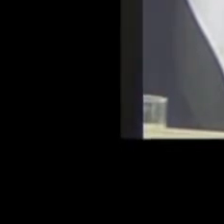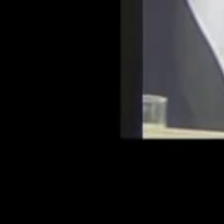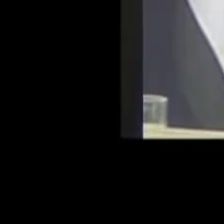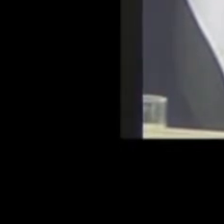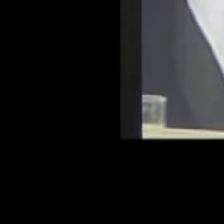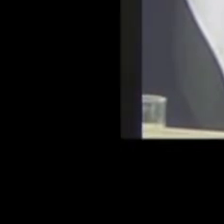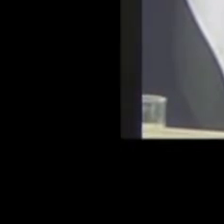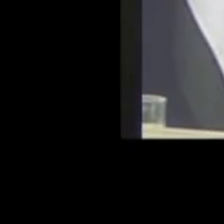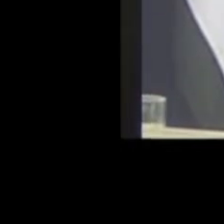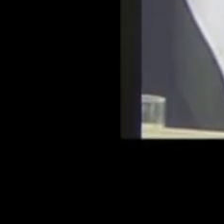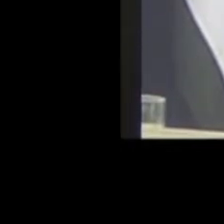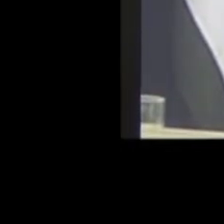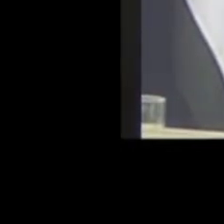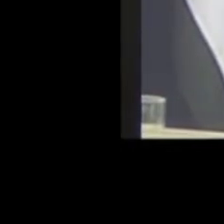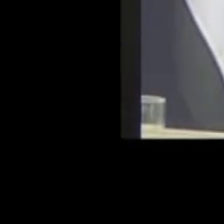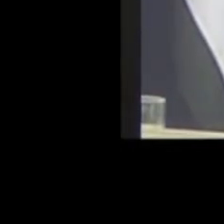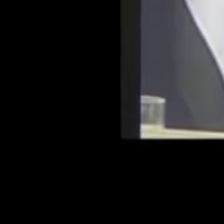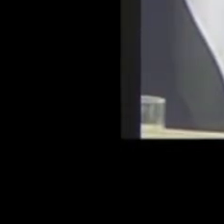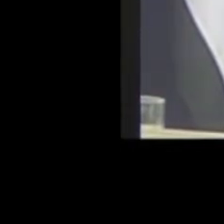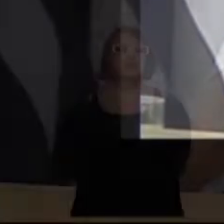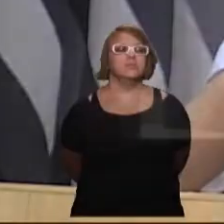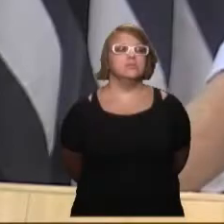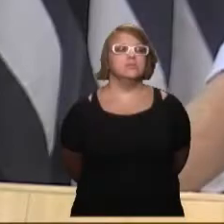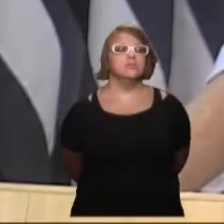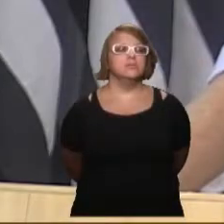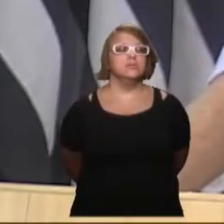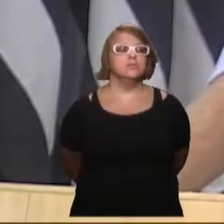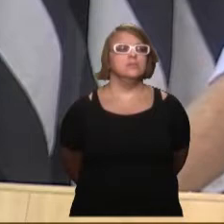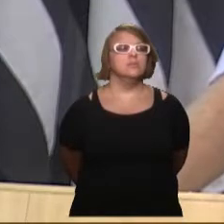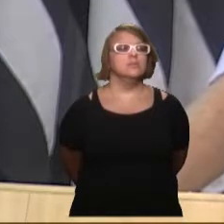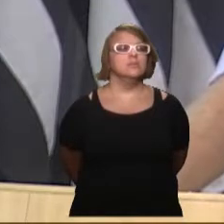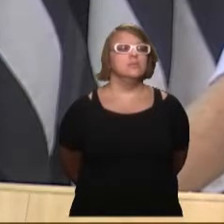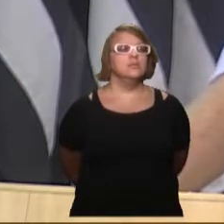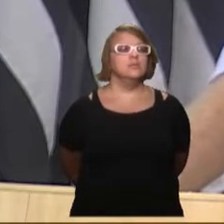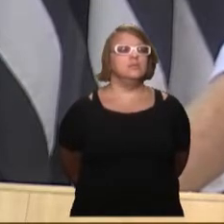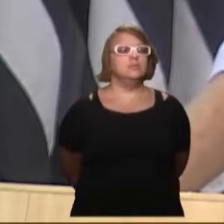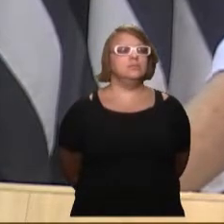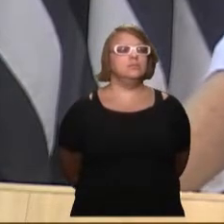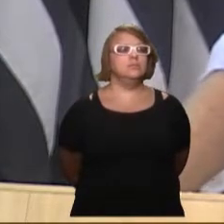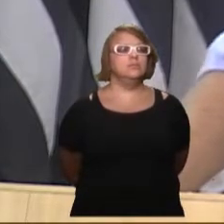comum junto ao Ministério da Previdência Social.